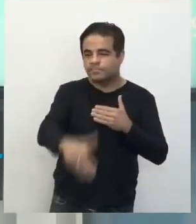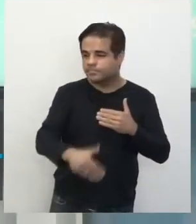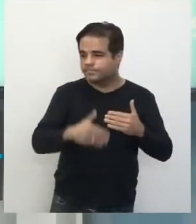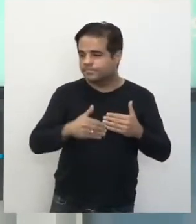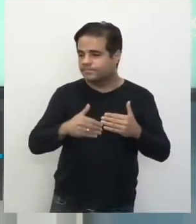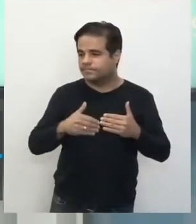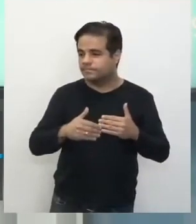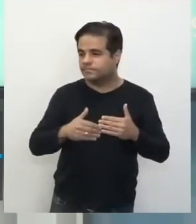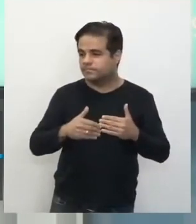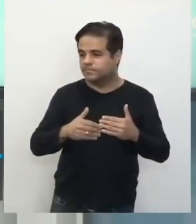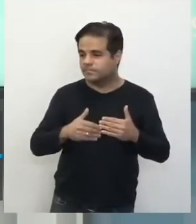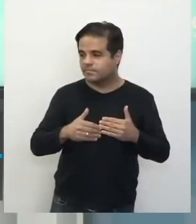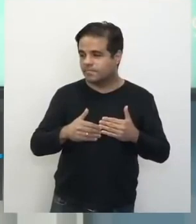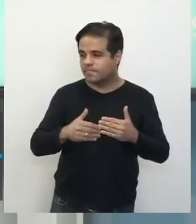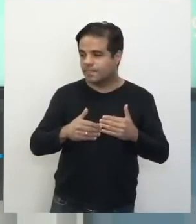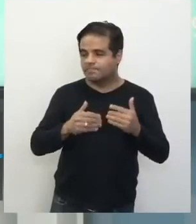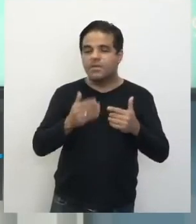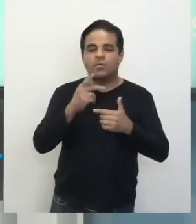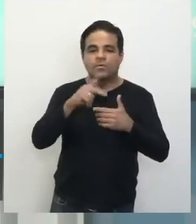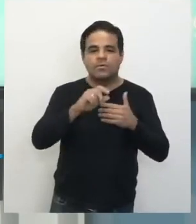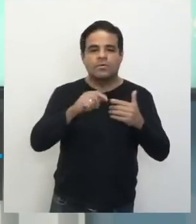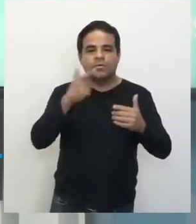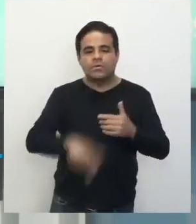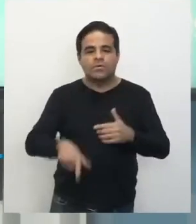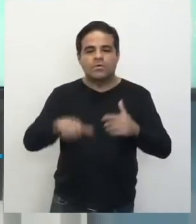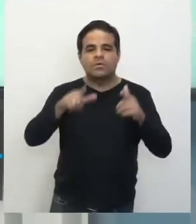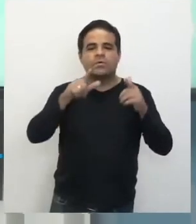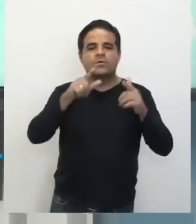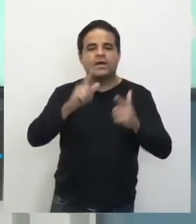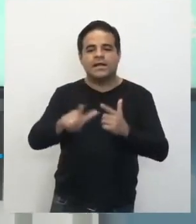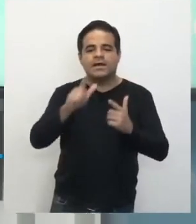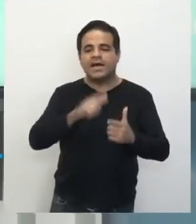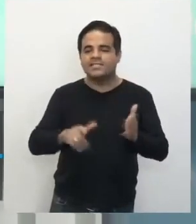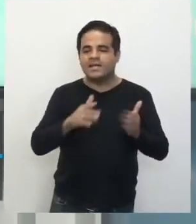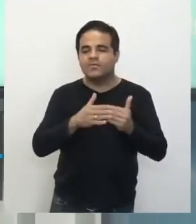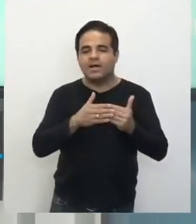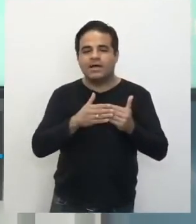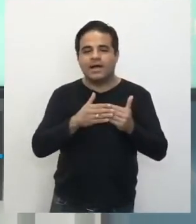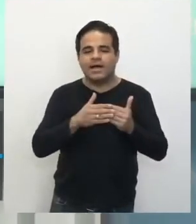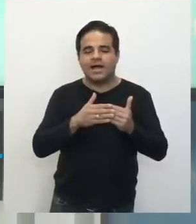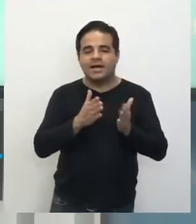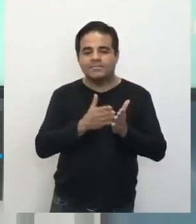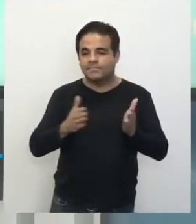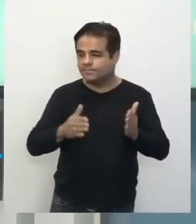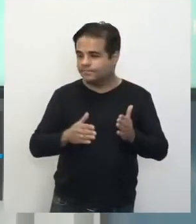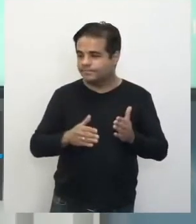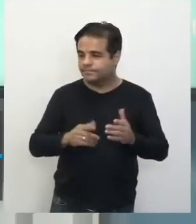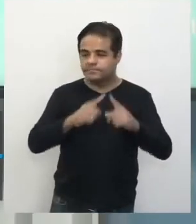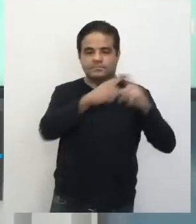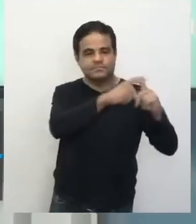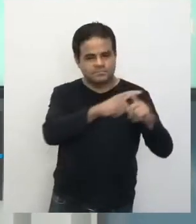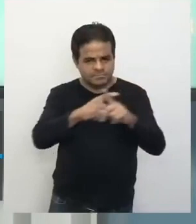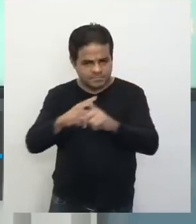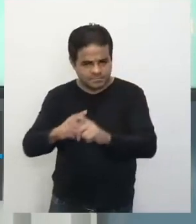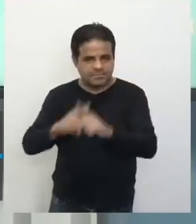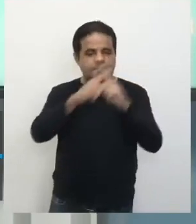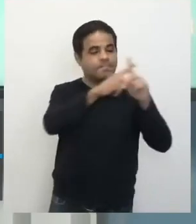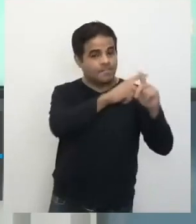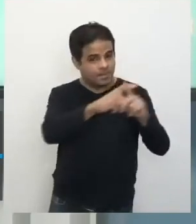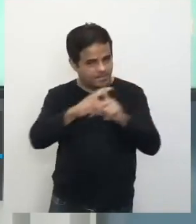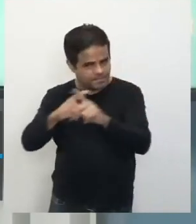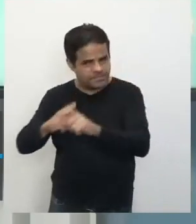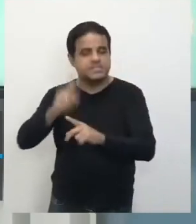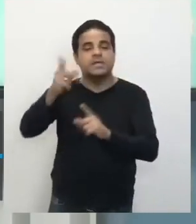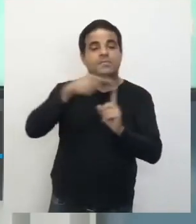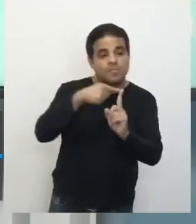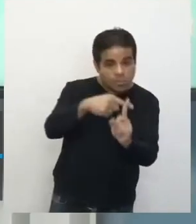números, multiplicações, somas, só que o expoente das letras não passa, não saem dos números naturais. São sempre positivos, não é